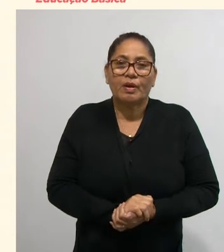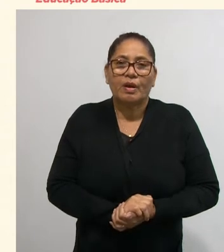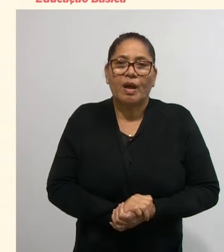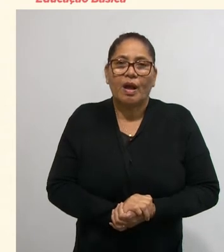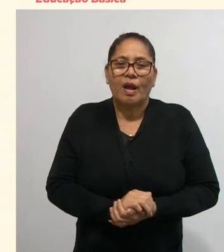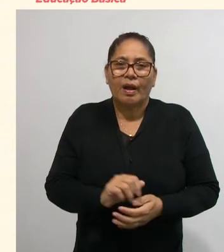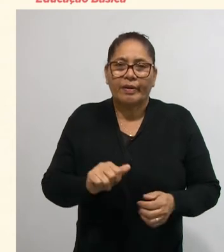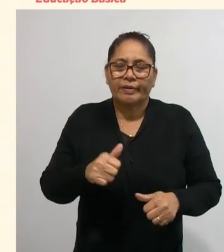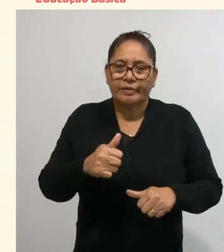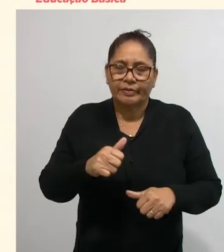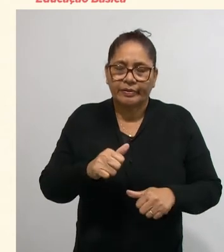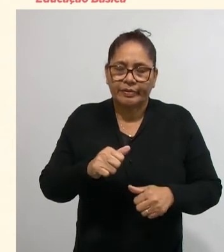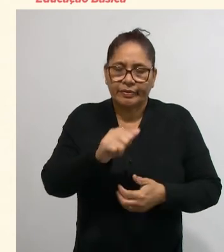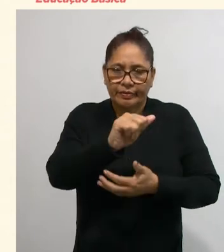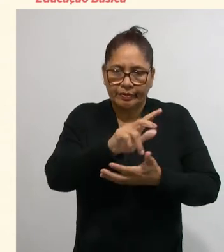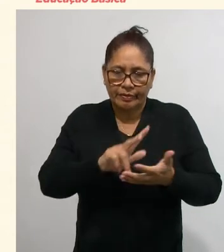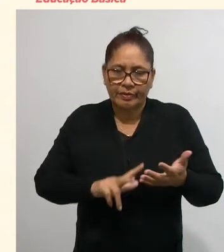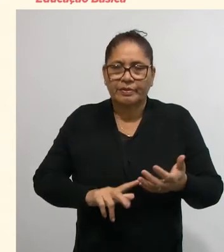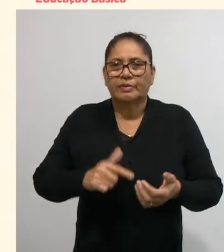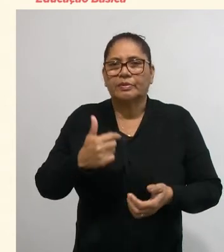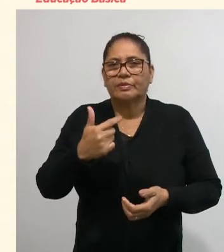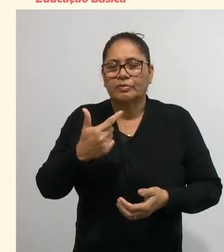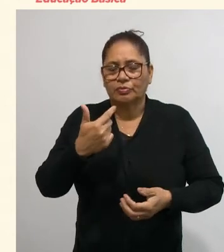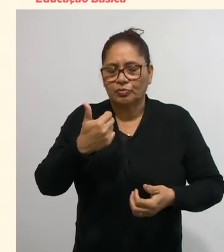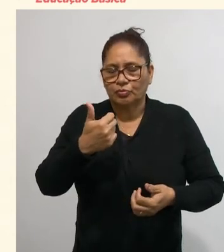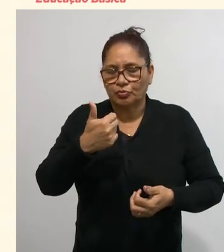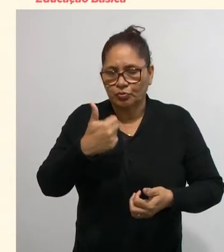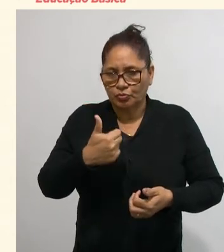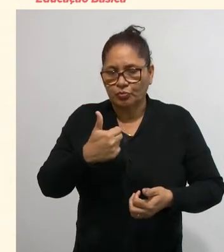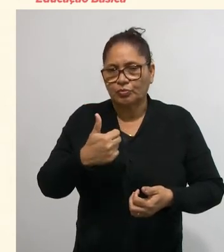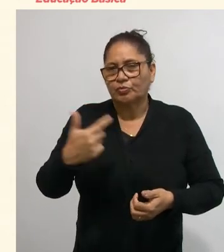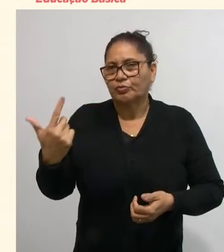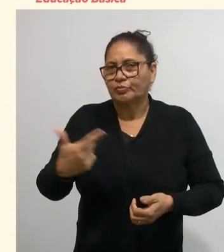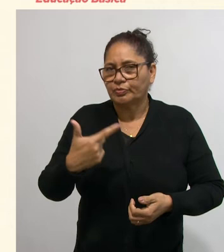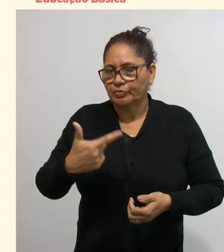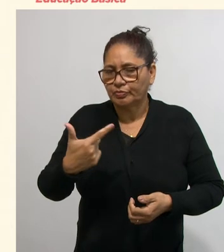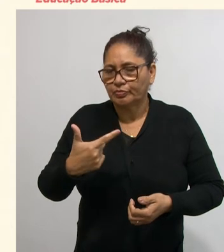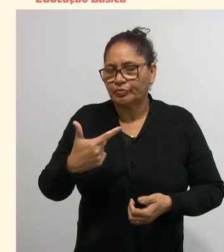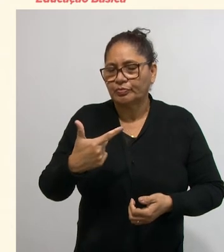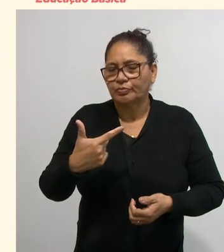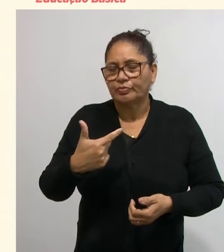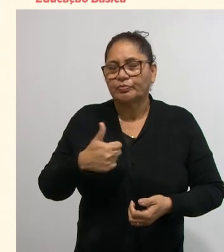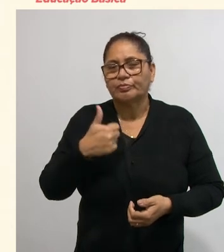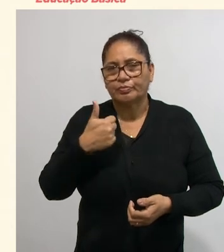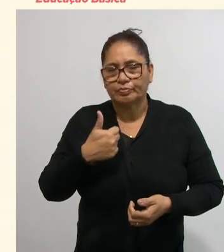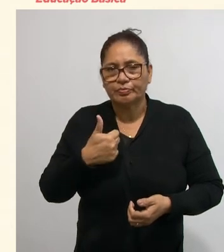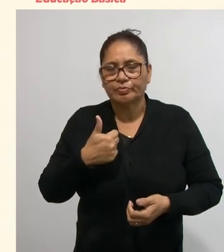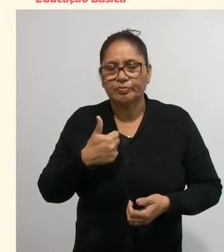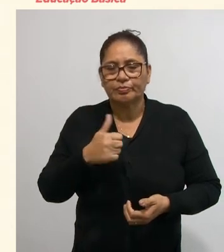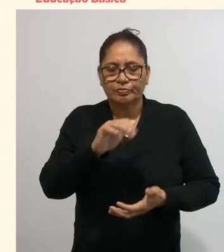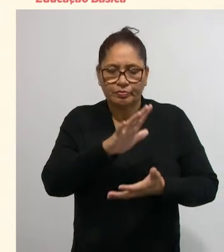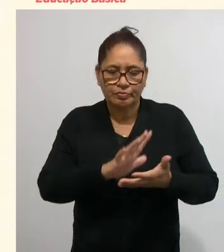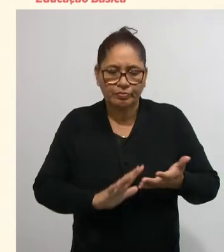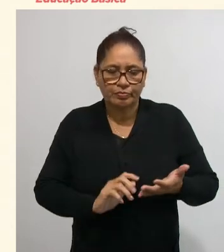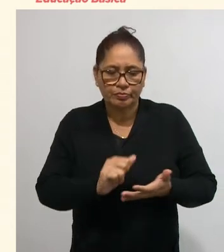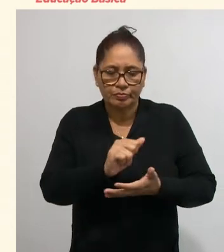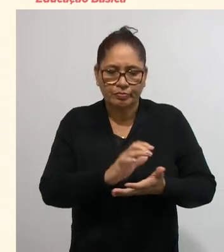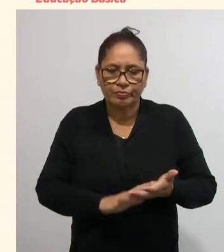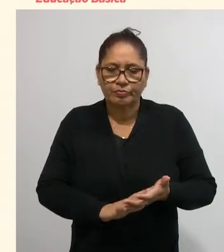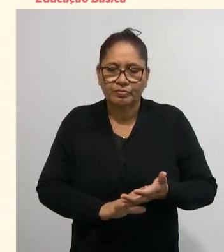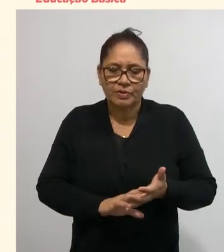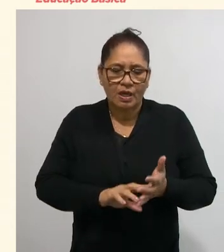avaliação um e atividade avaliativa 2 A na atividade avaliativa 1 nós